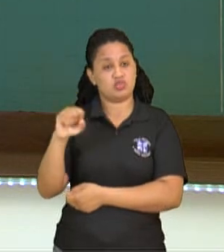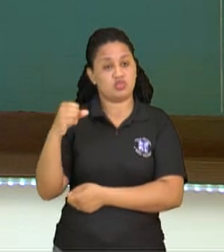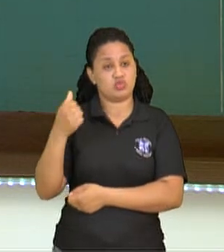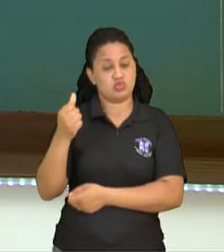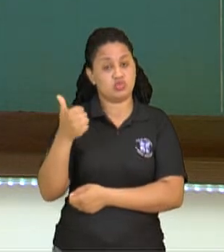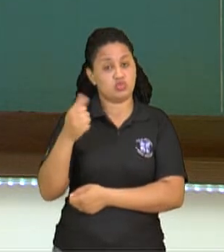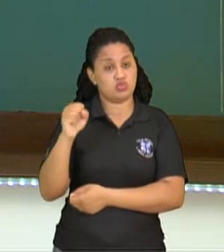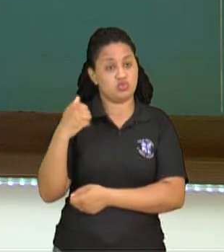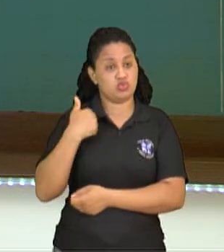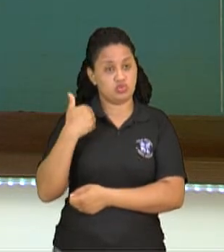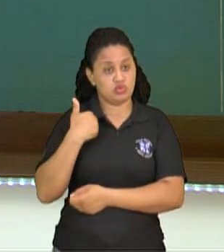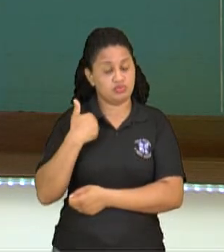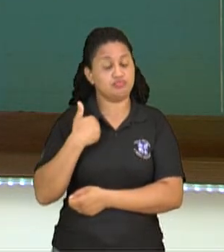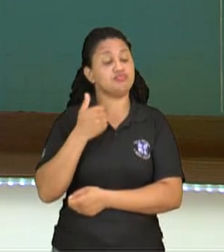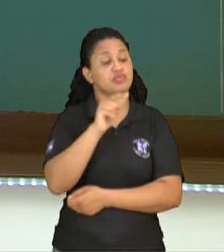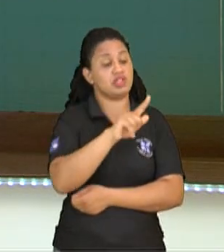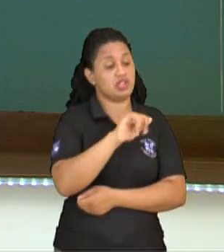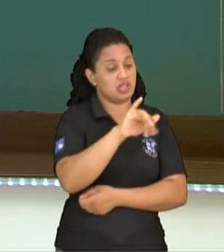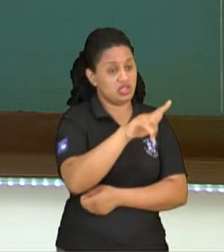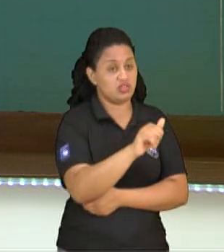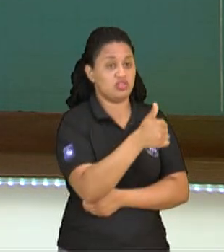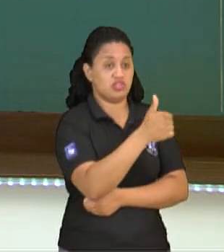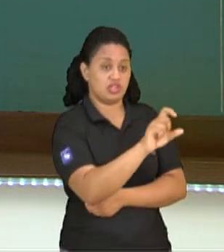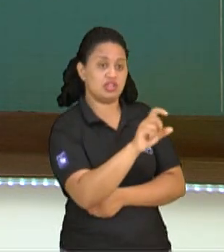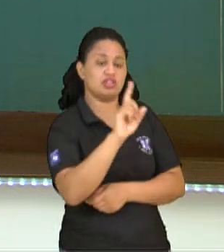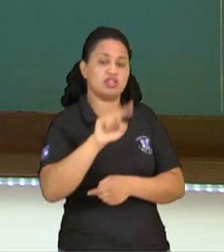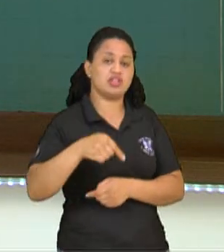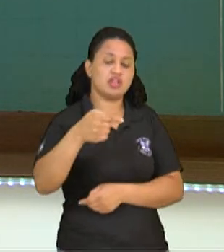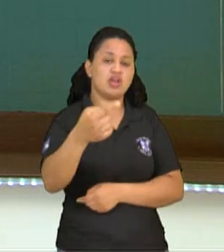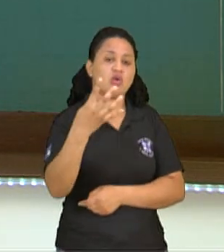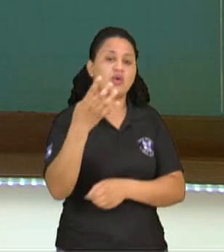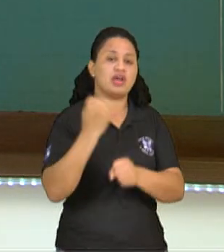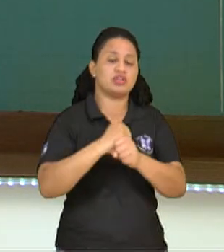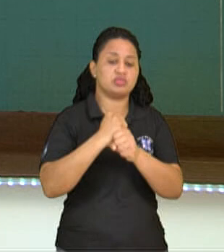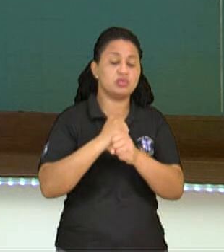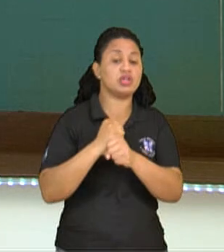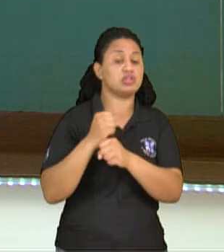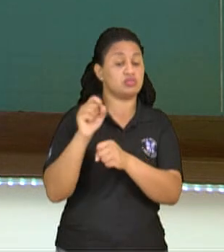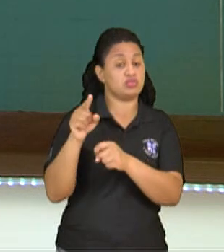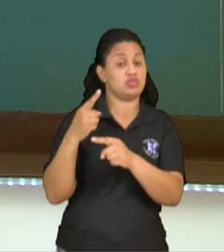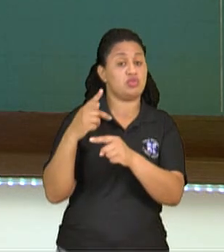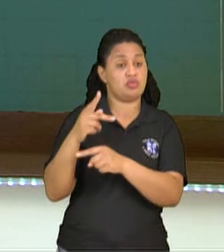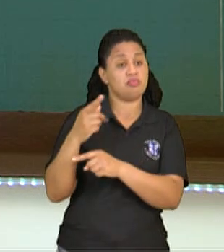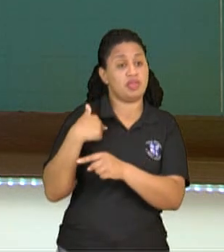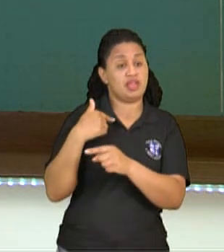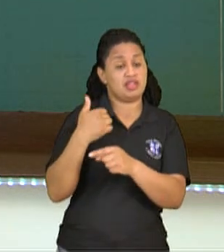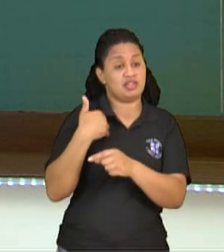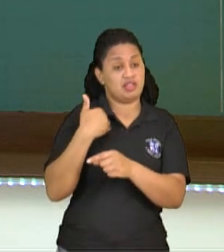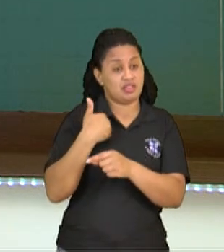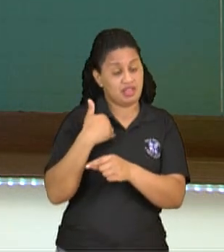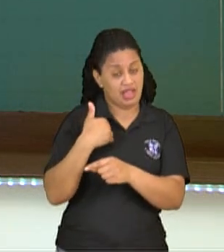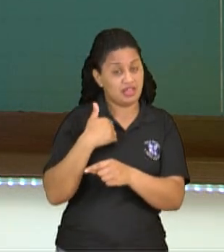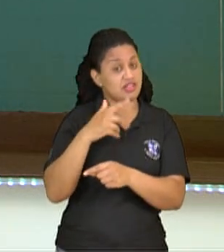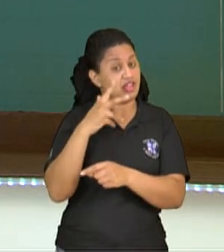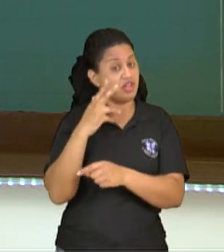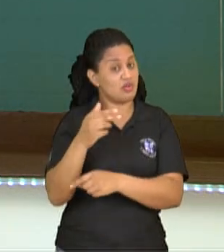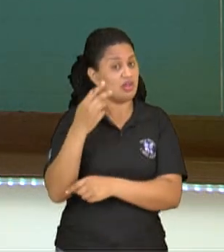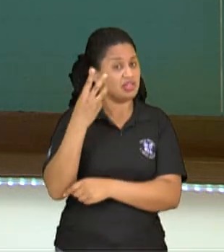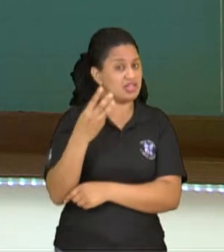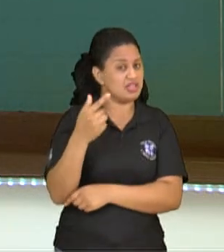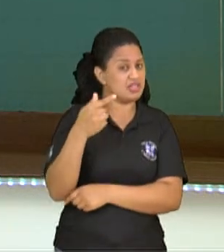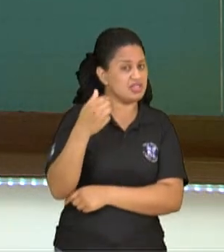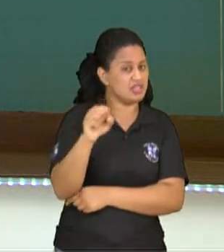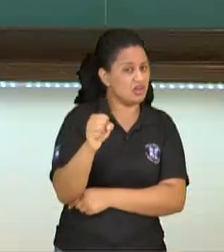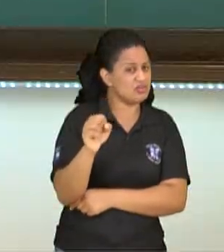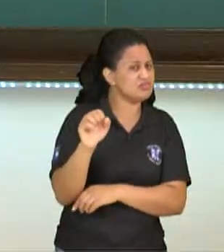Lígia, 15. Daqui a 4 anos, o produto de suas idades será igual a 378?